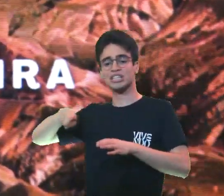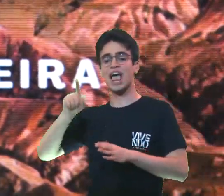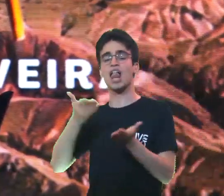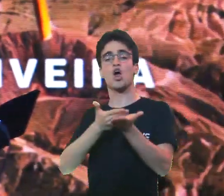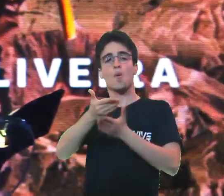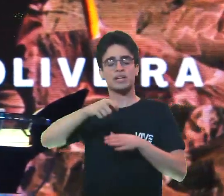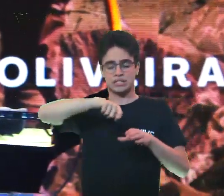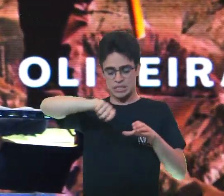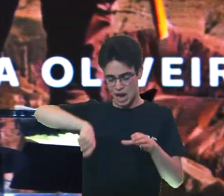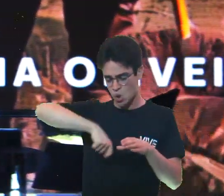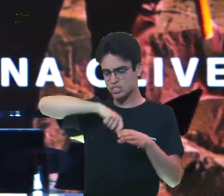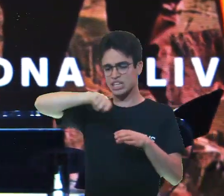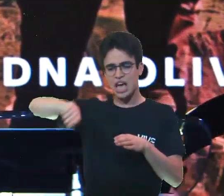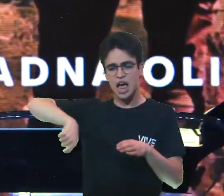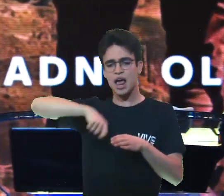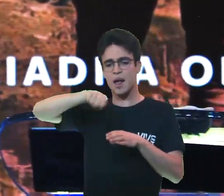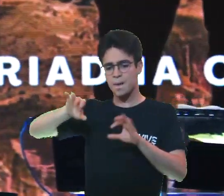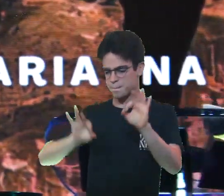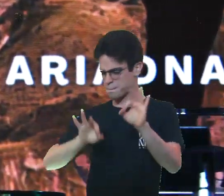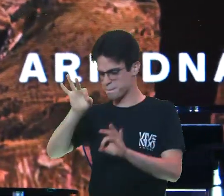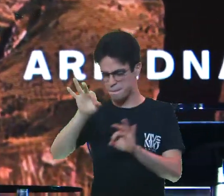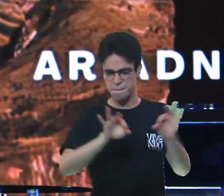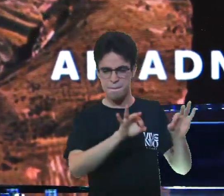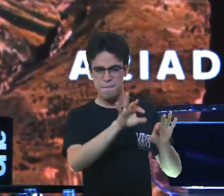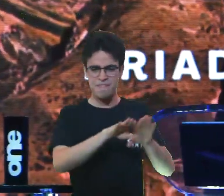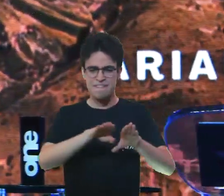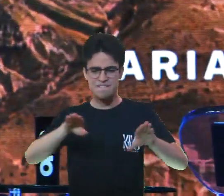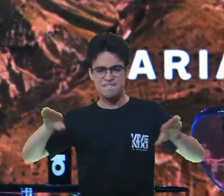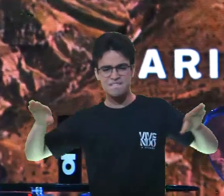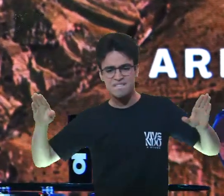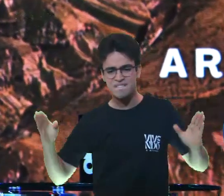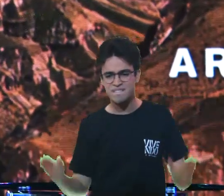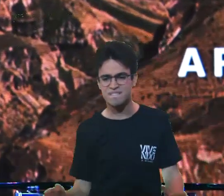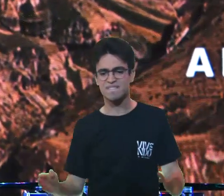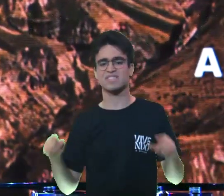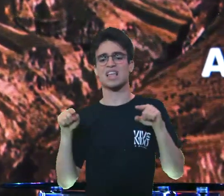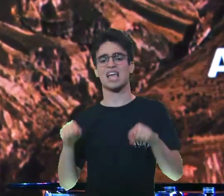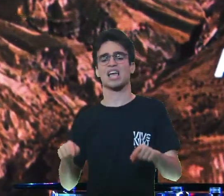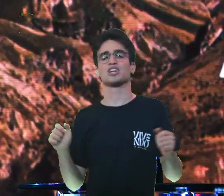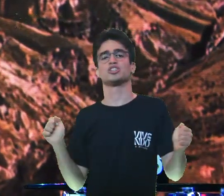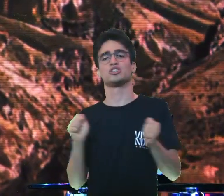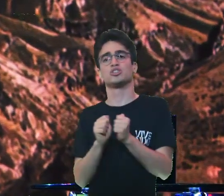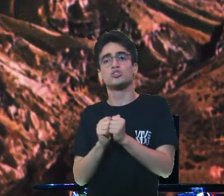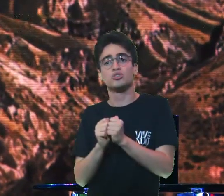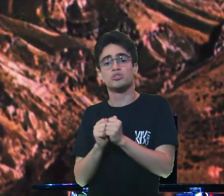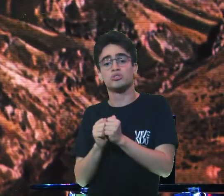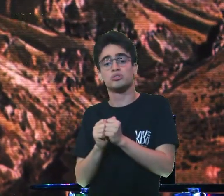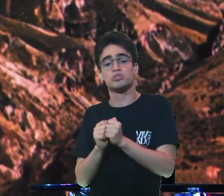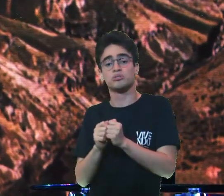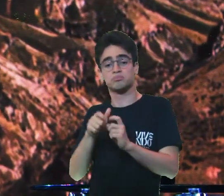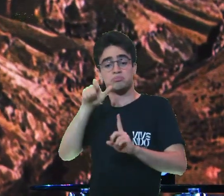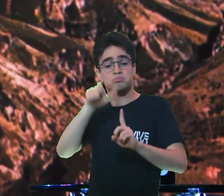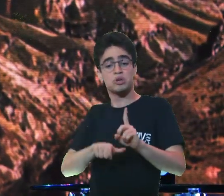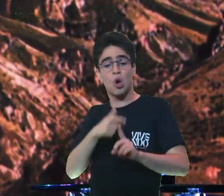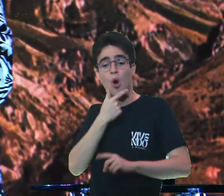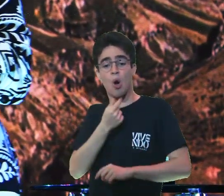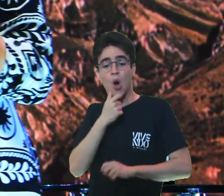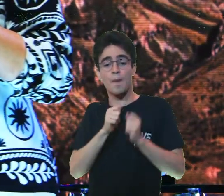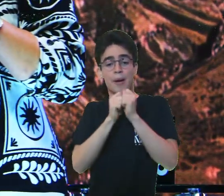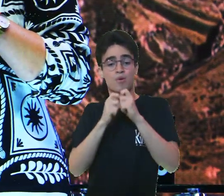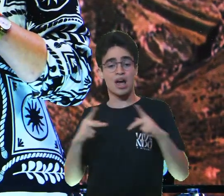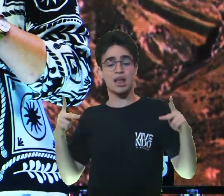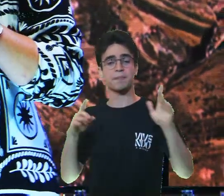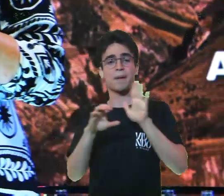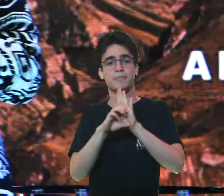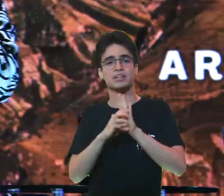comida, prepara uma mesa para ela e o homem de Apocalipse